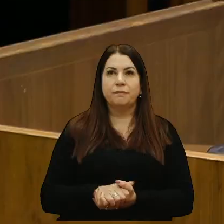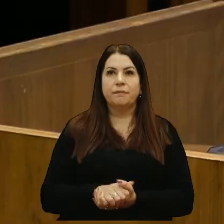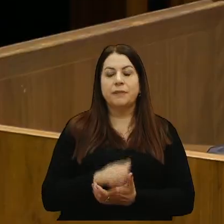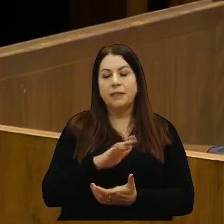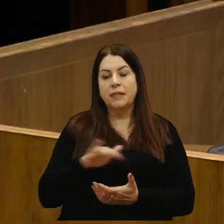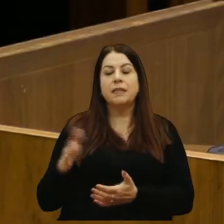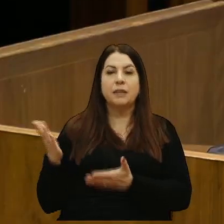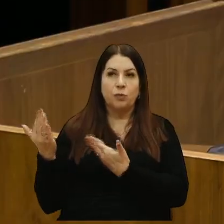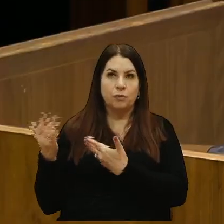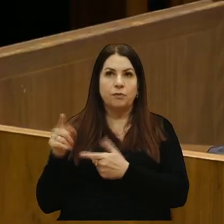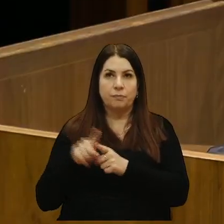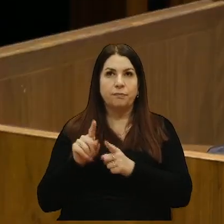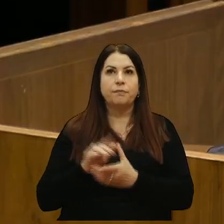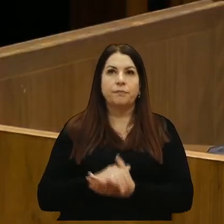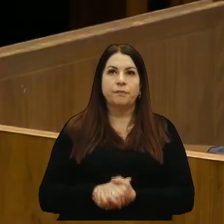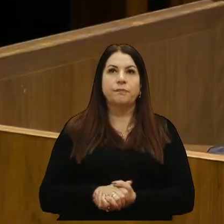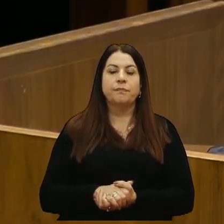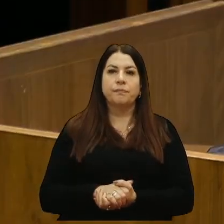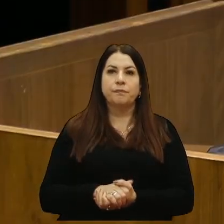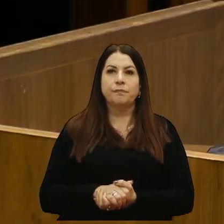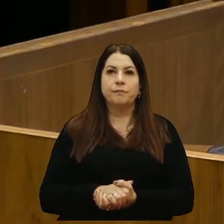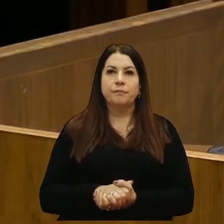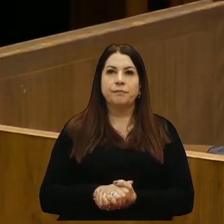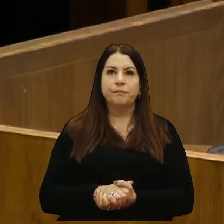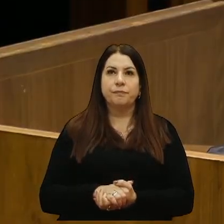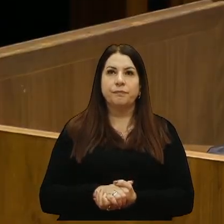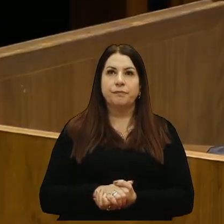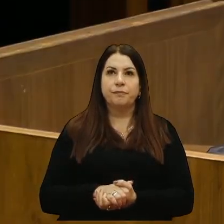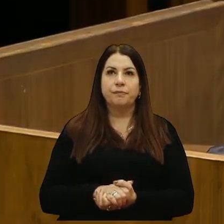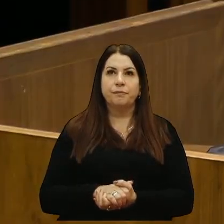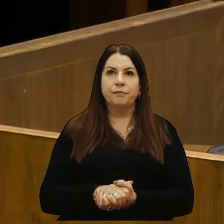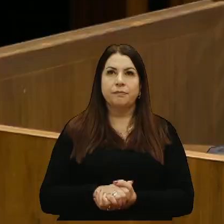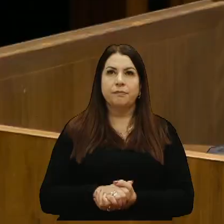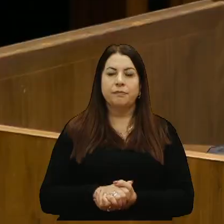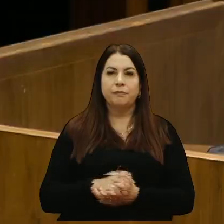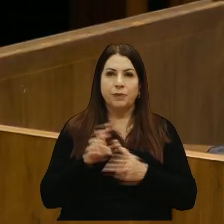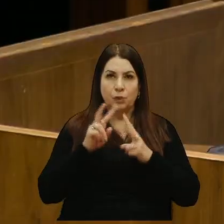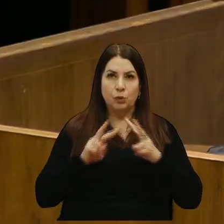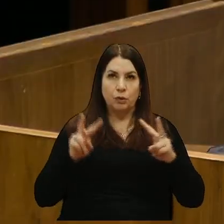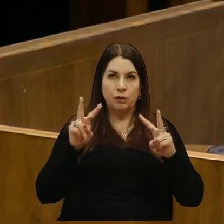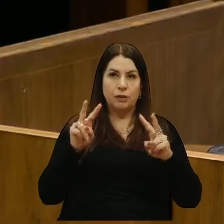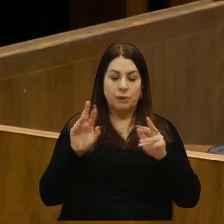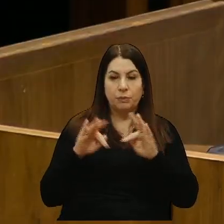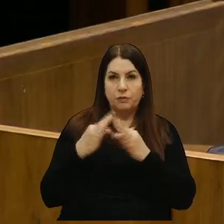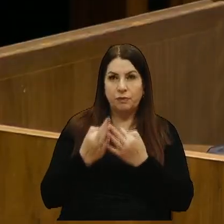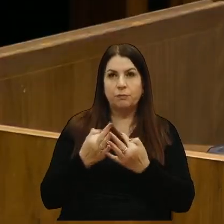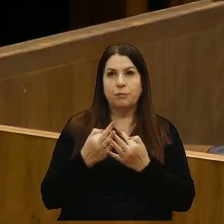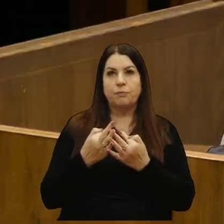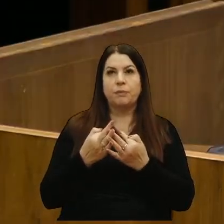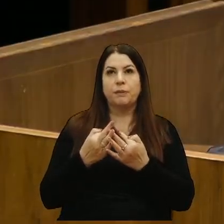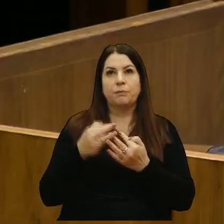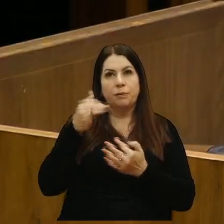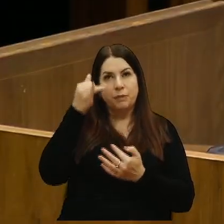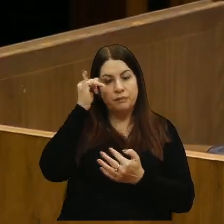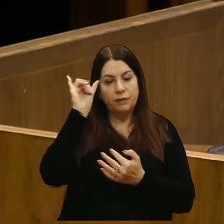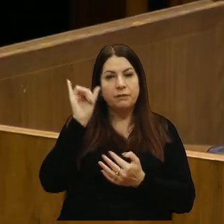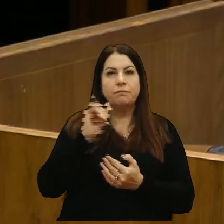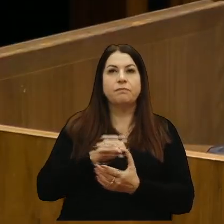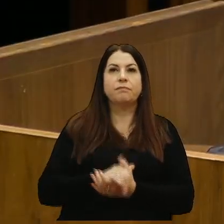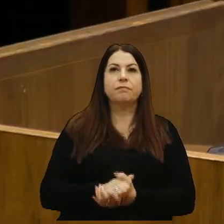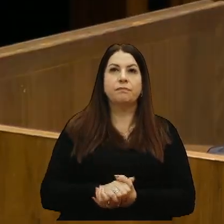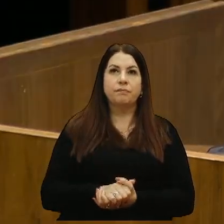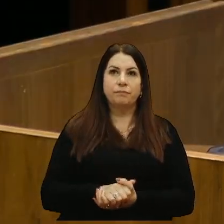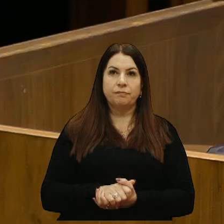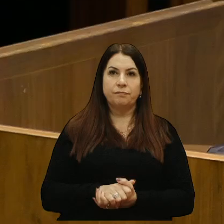crianças e adolescentes também, né? Então, que olhar a gente está dando para essas famílias e da prevenção.